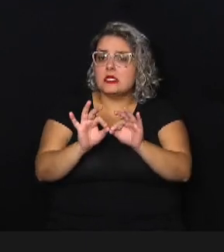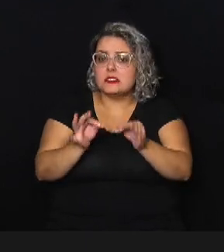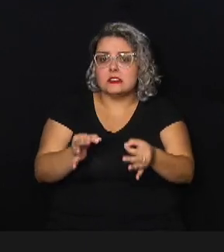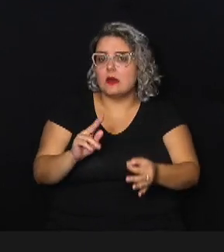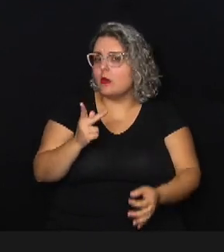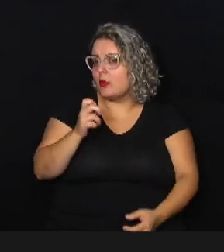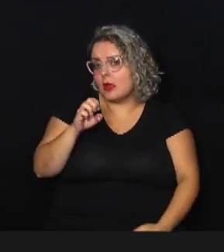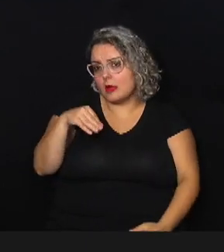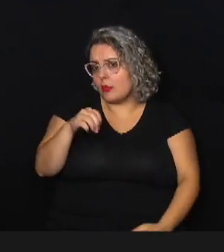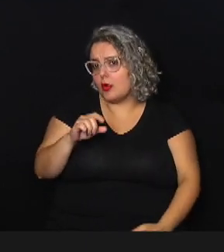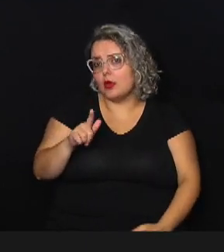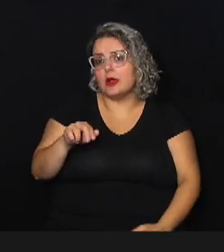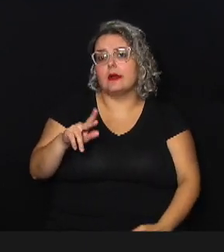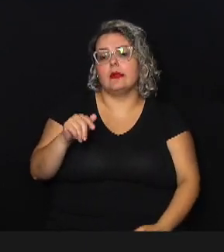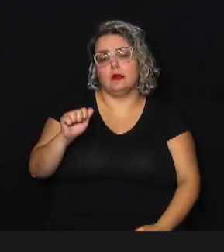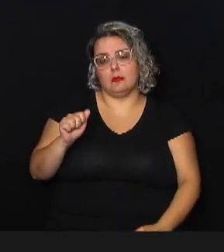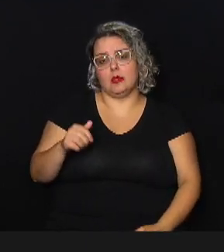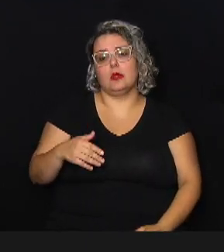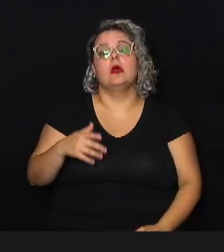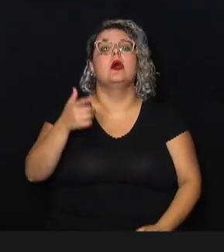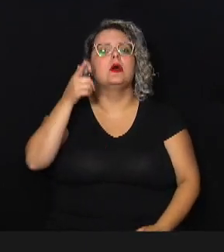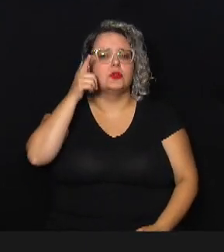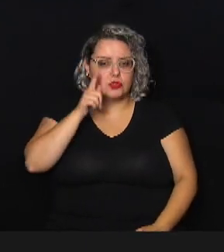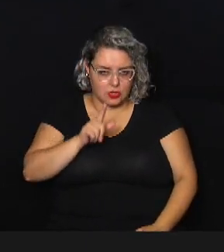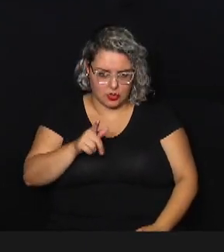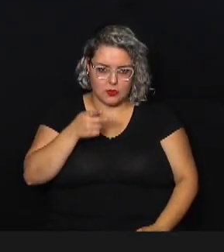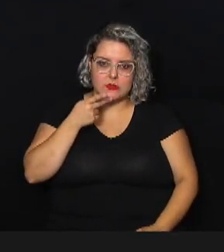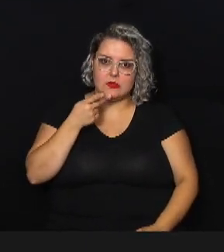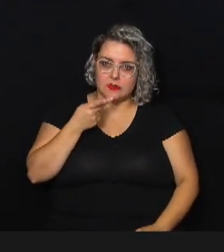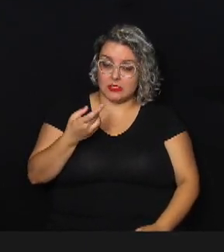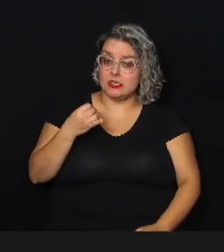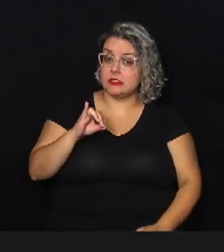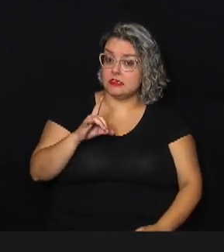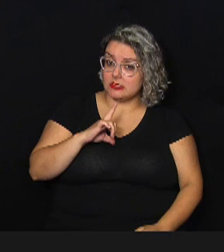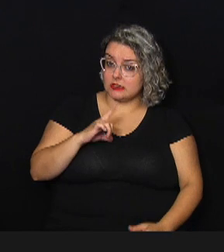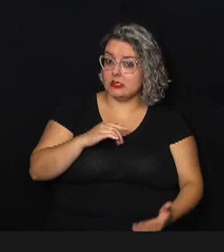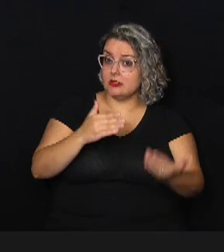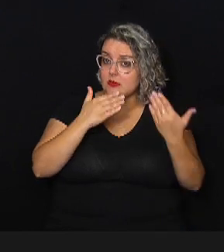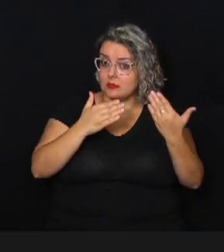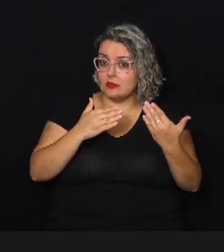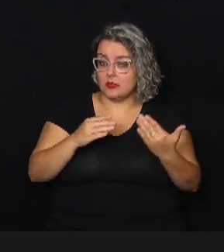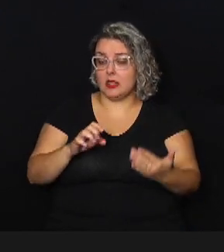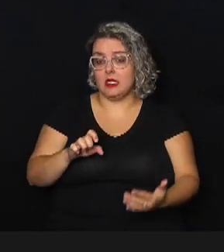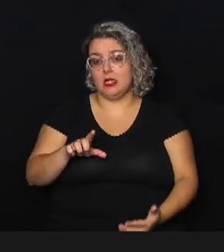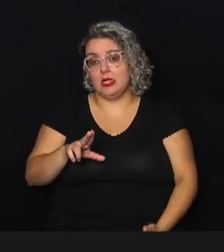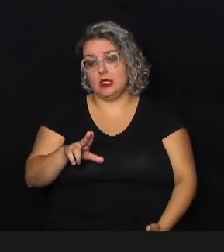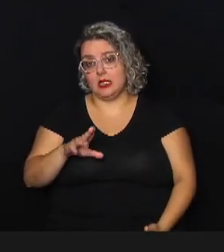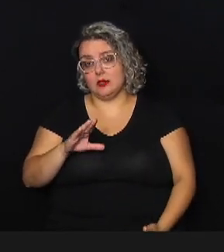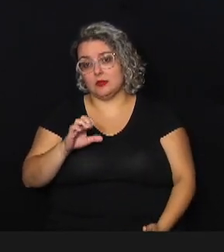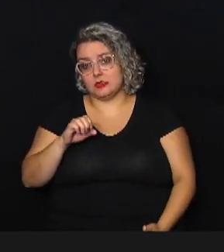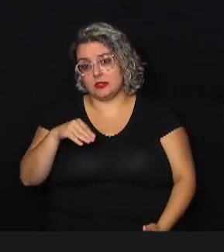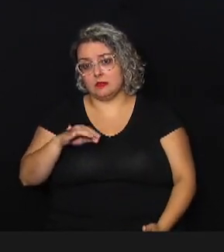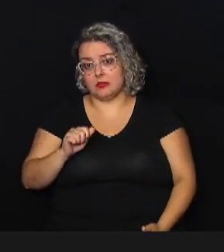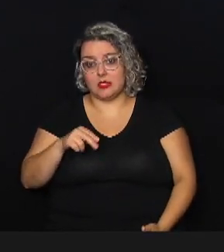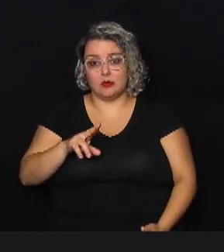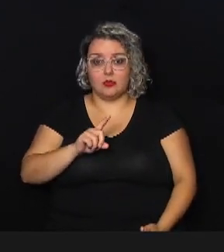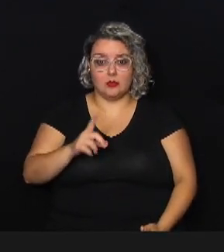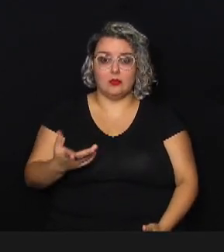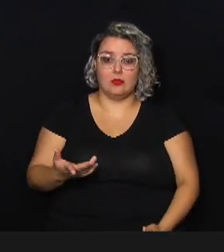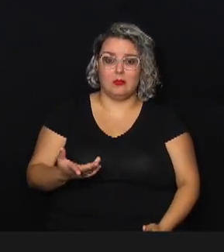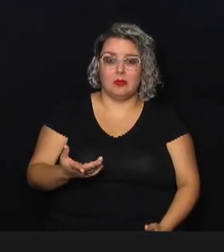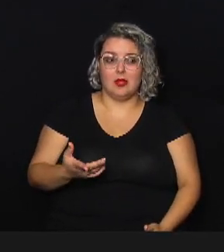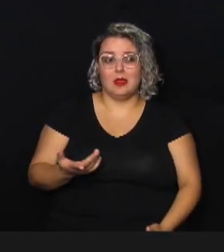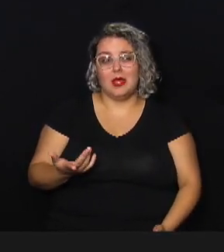hemograma. E ali no hemograma a gente já consegue falar se tem uma suspeita de leucemia ou não. Muito difícil falar que leucemia